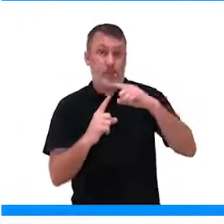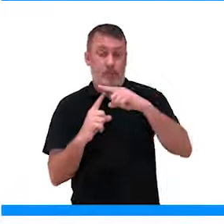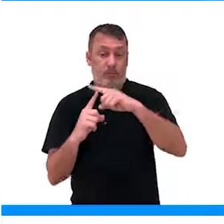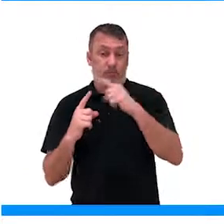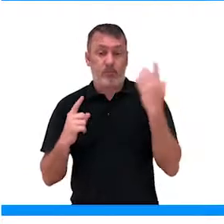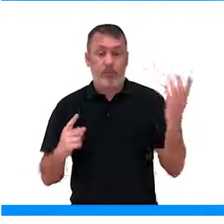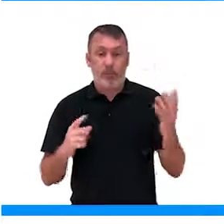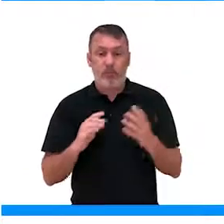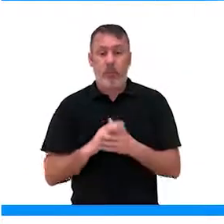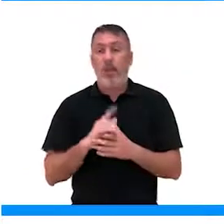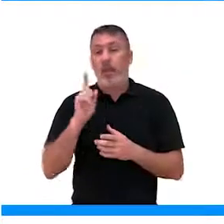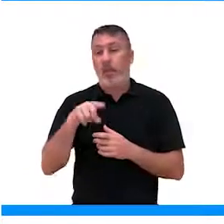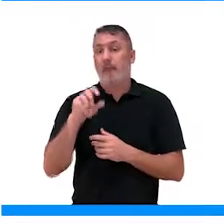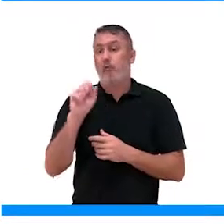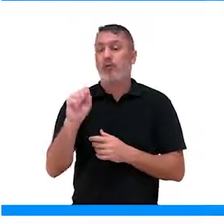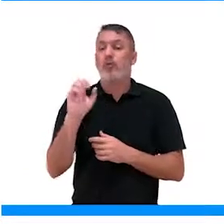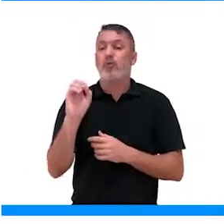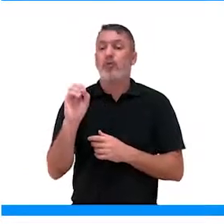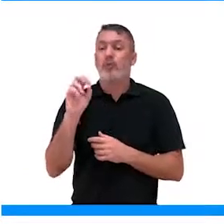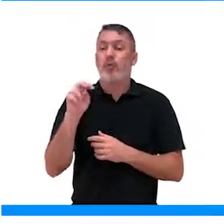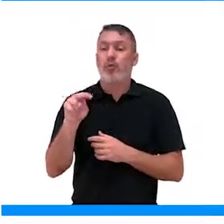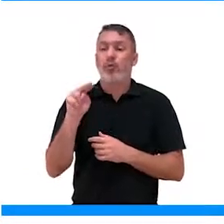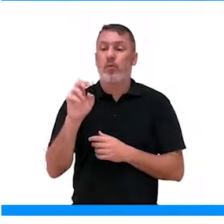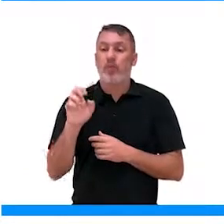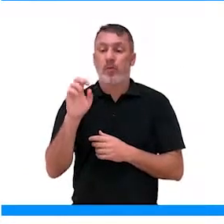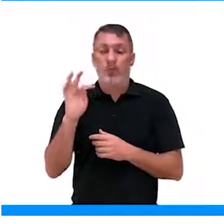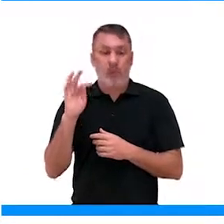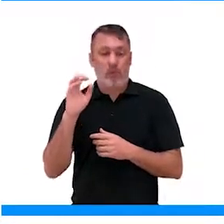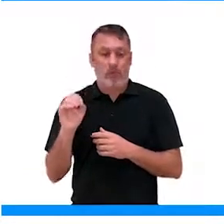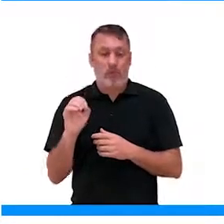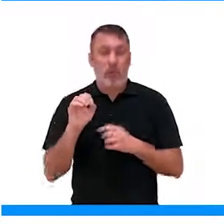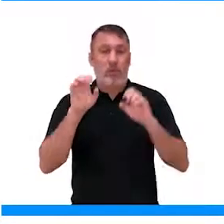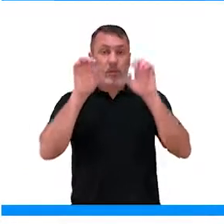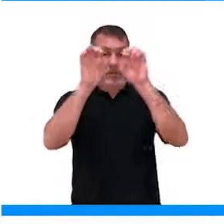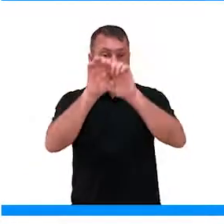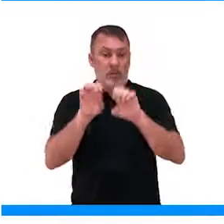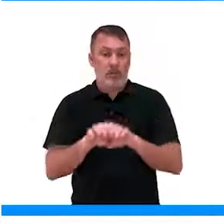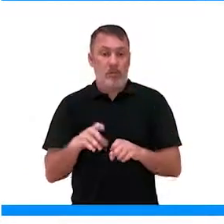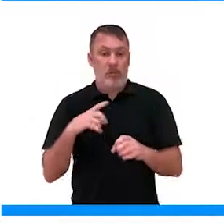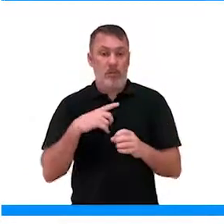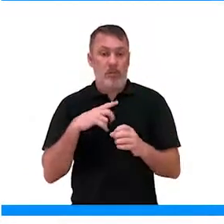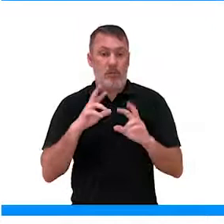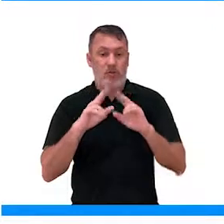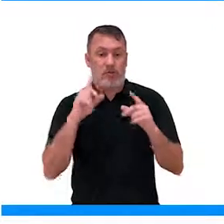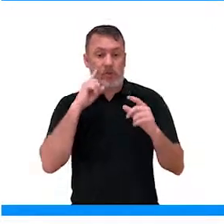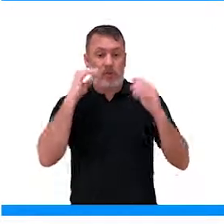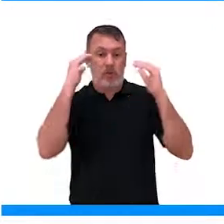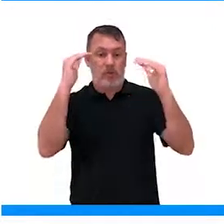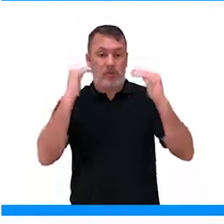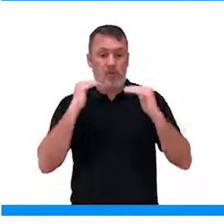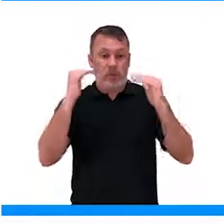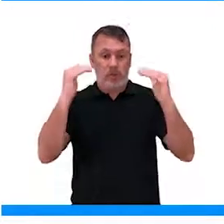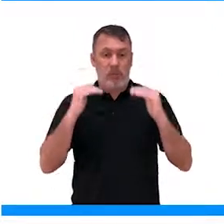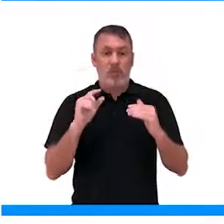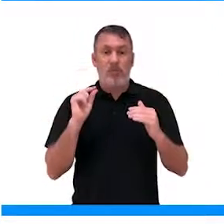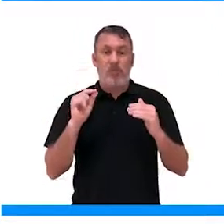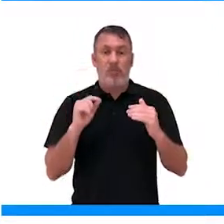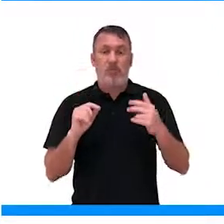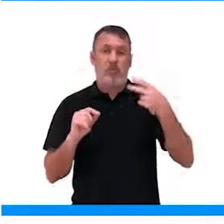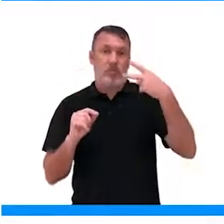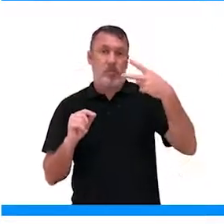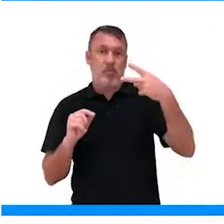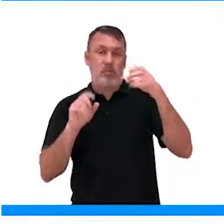A gente tem aqui um soneto, a estrutura dele são 2 quartetos e 2 tercetos,